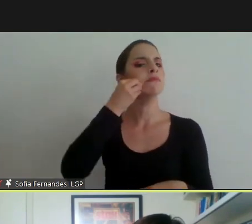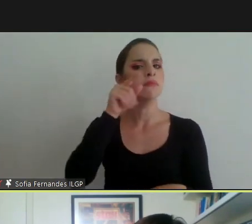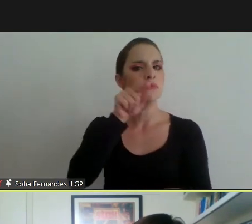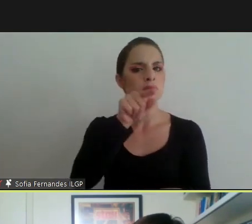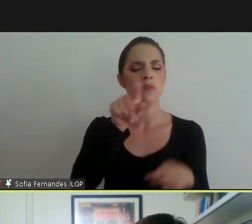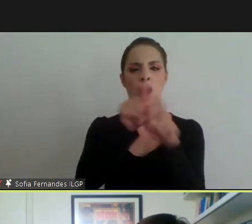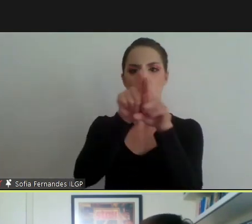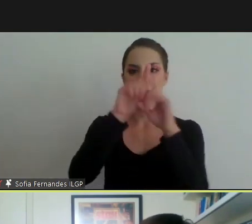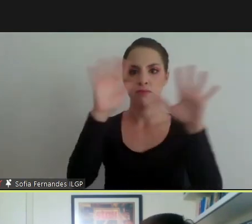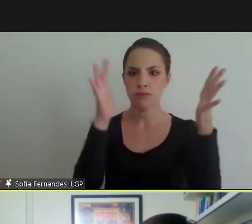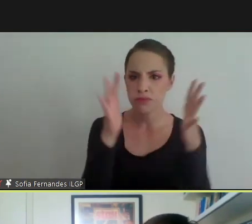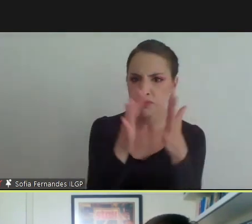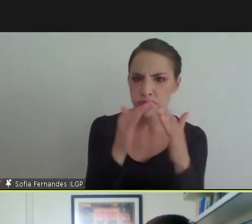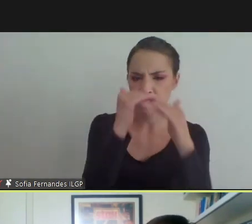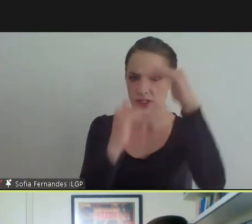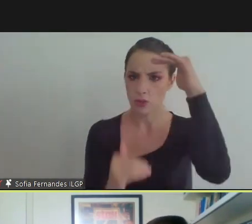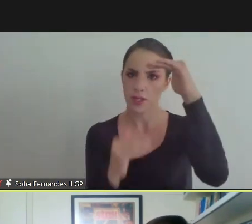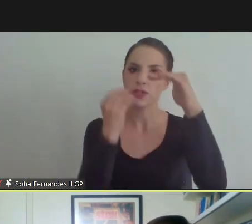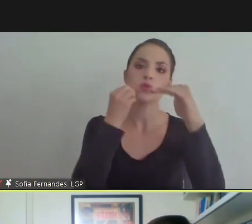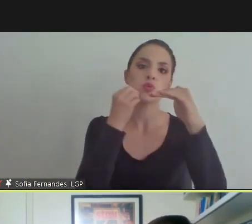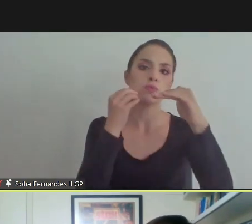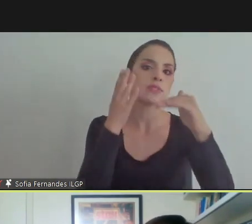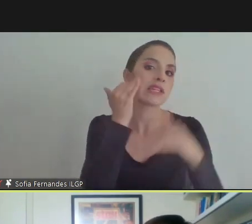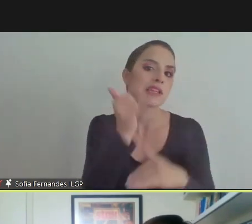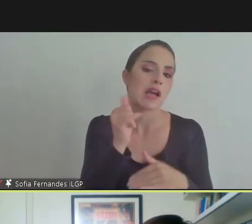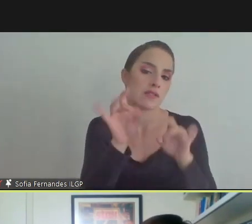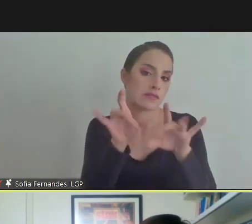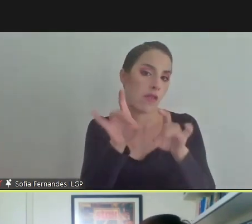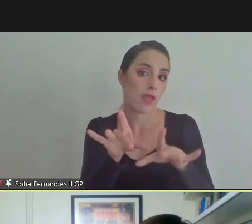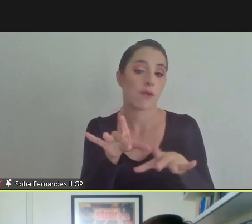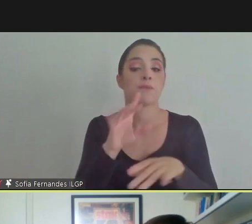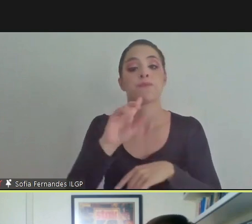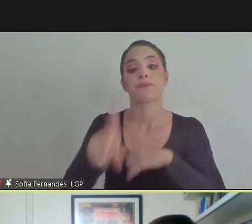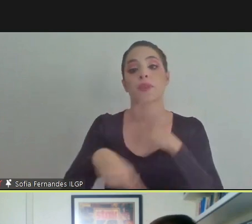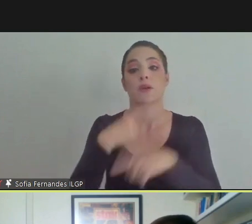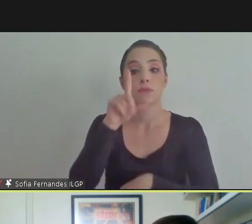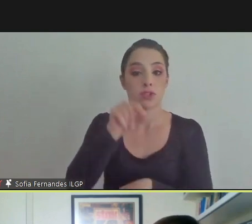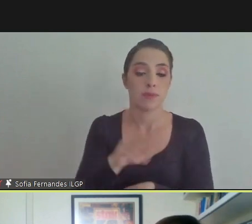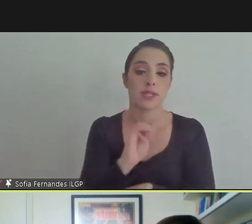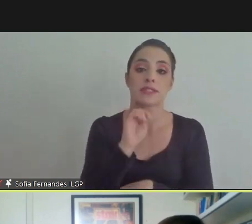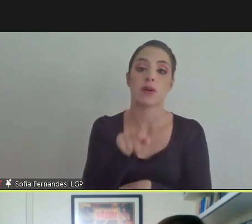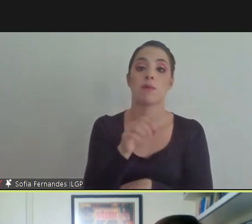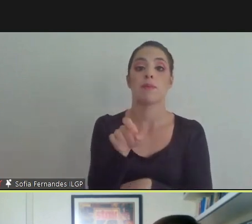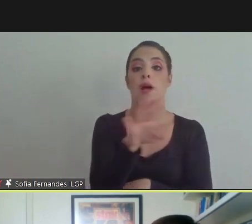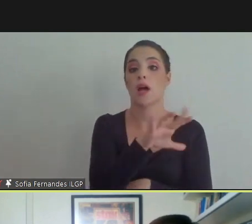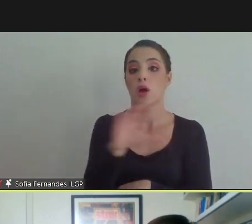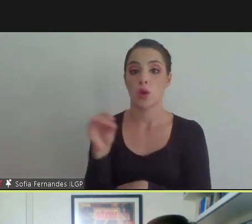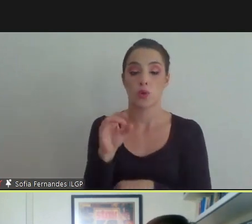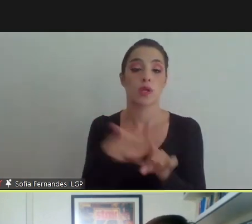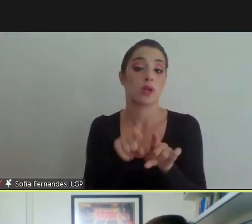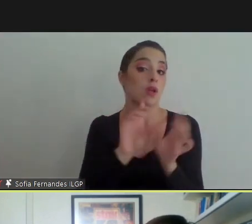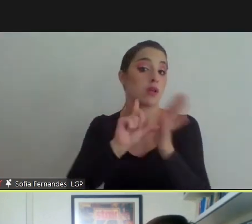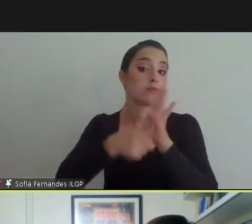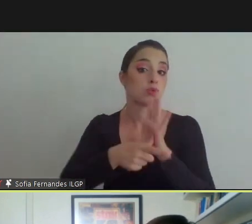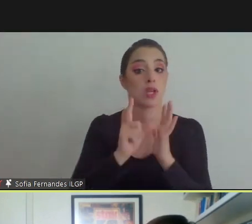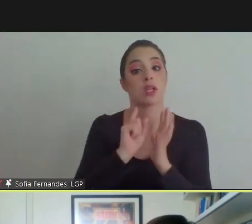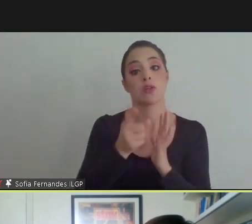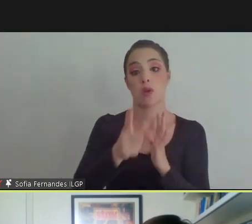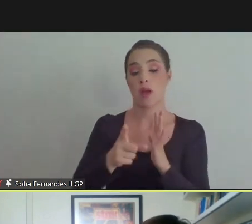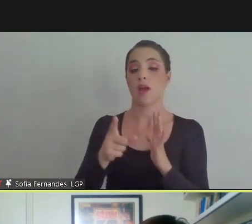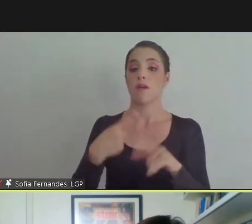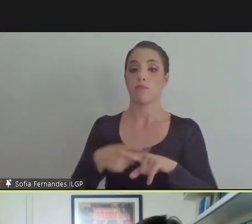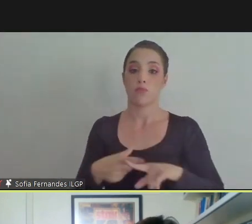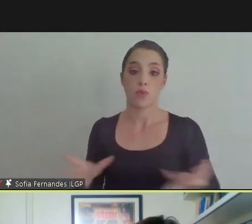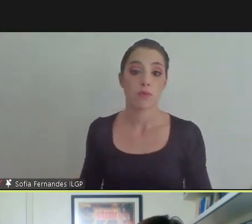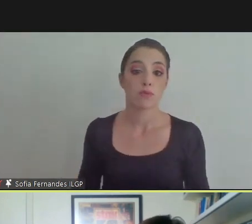consigam reduzir desigualdades. Em Ribeirão Preto, em São Paulo, um projeto voltado para a promoção do